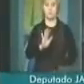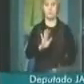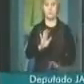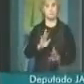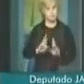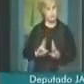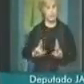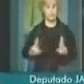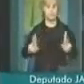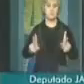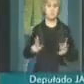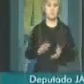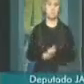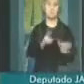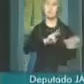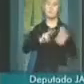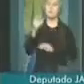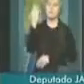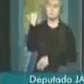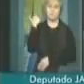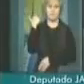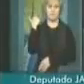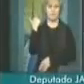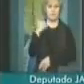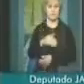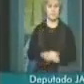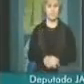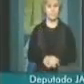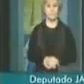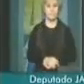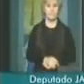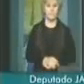governo. Na semana passada, Ivaldo Calimbom,